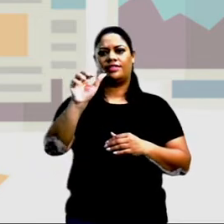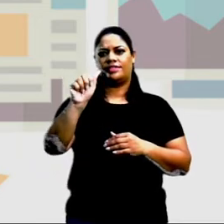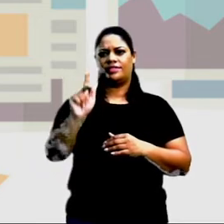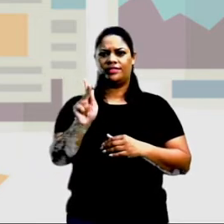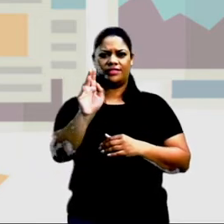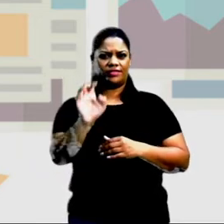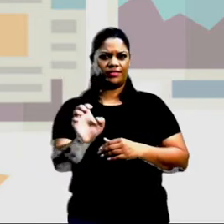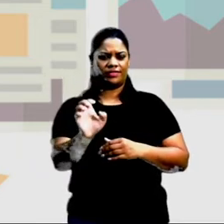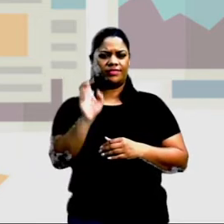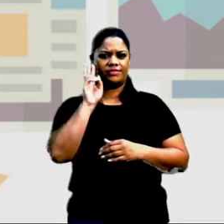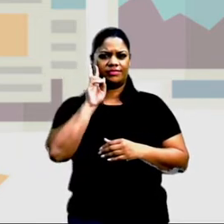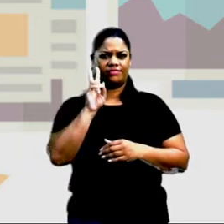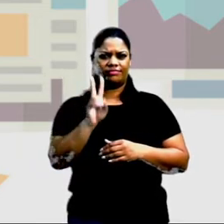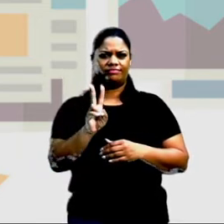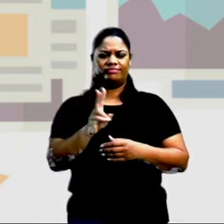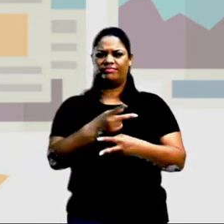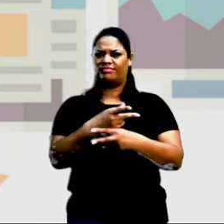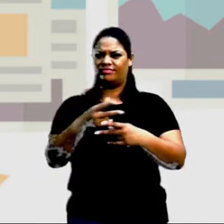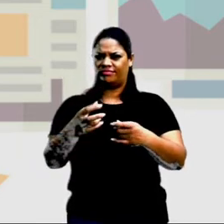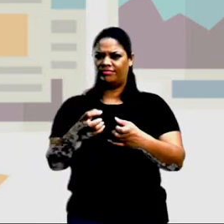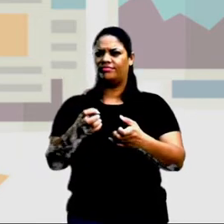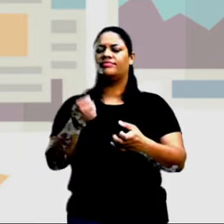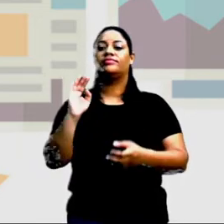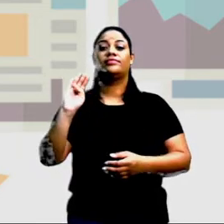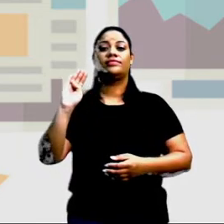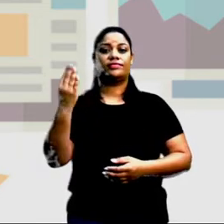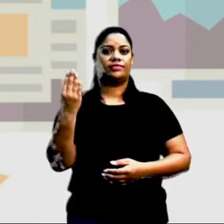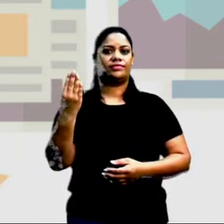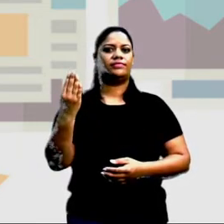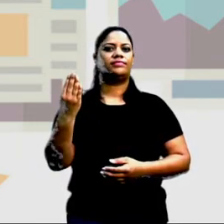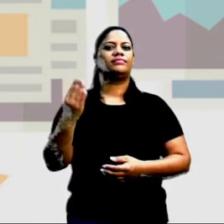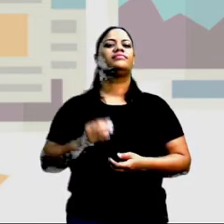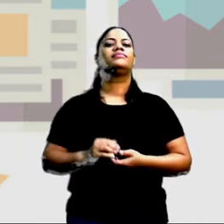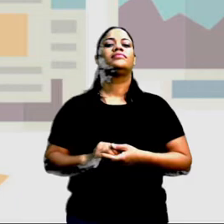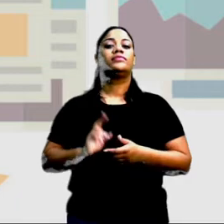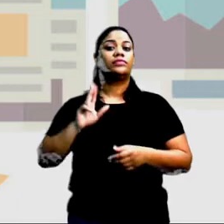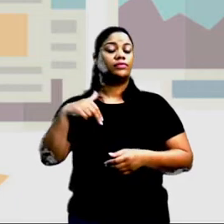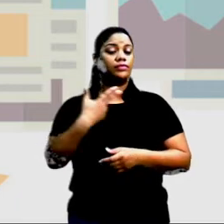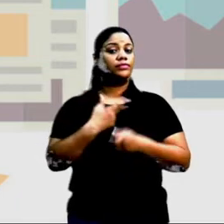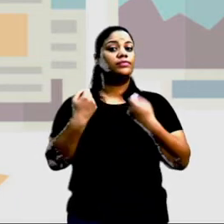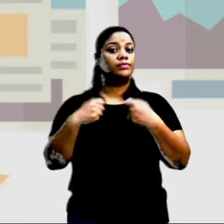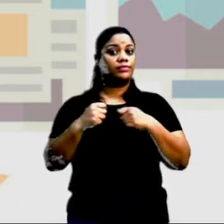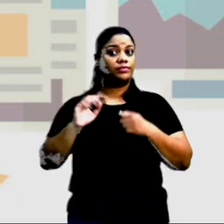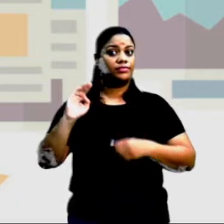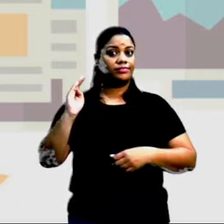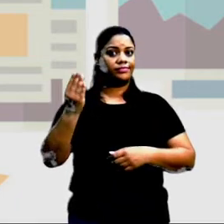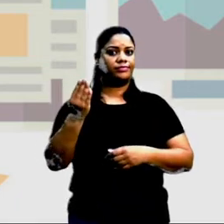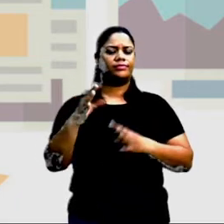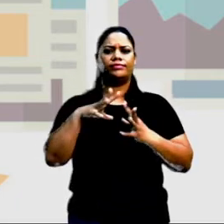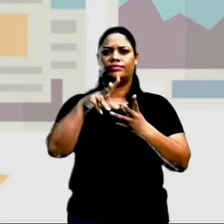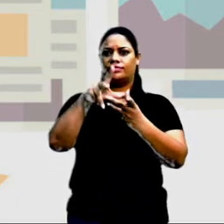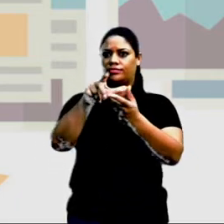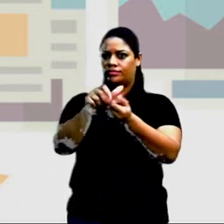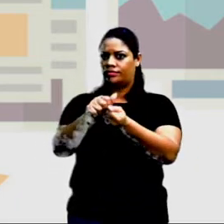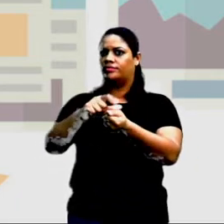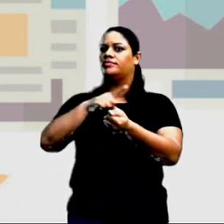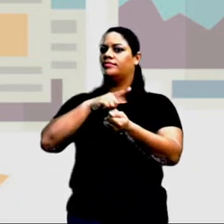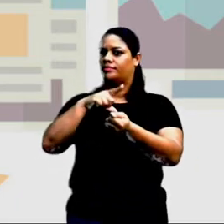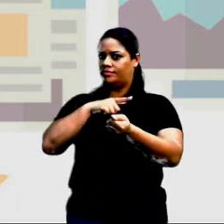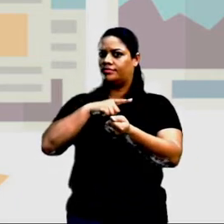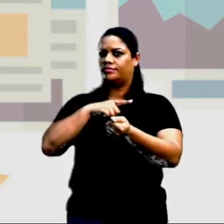colocar informações que não são verdadeiras. Então, a gente tem que averiguar. Nós temos o mundo na palma da nossa